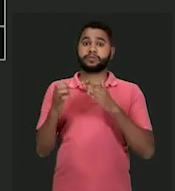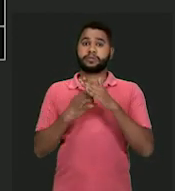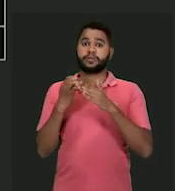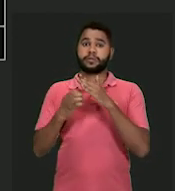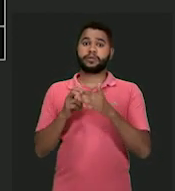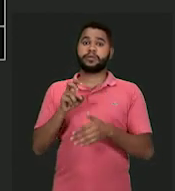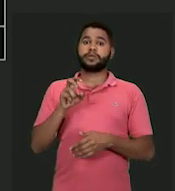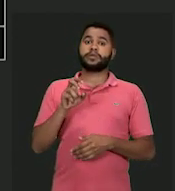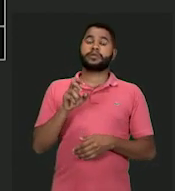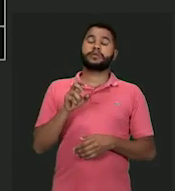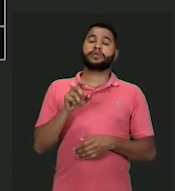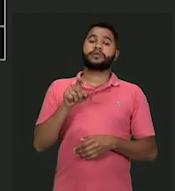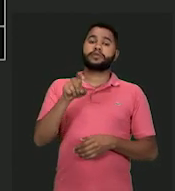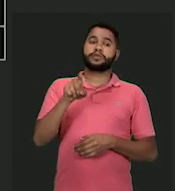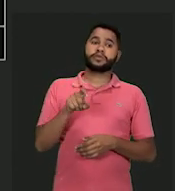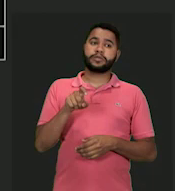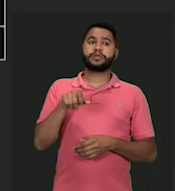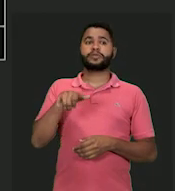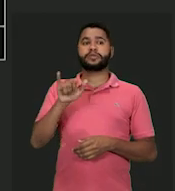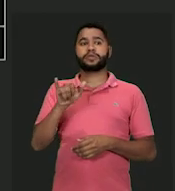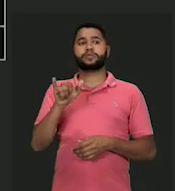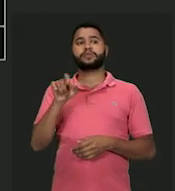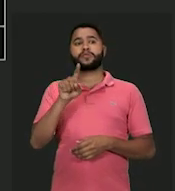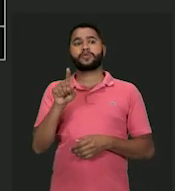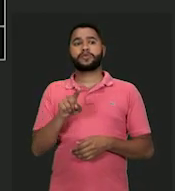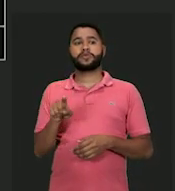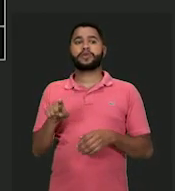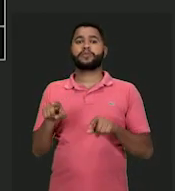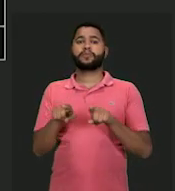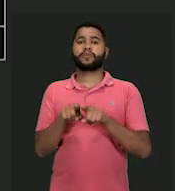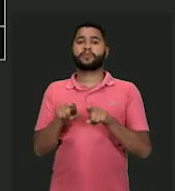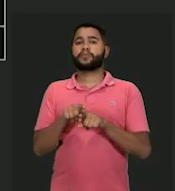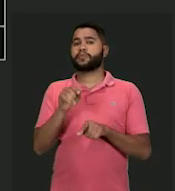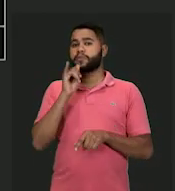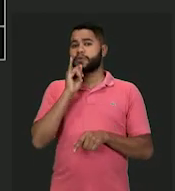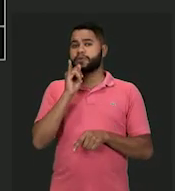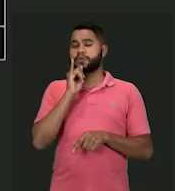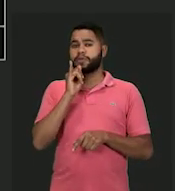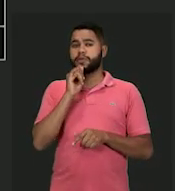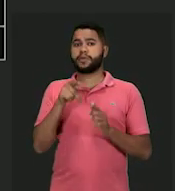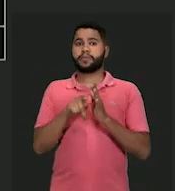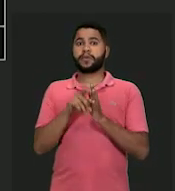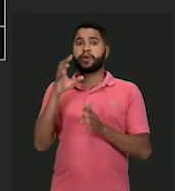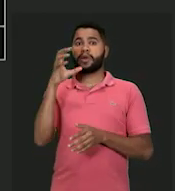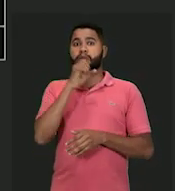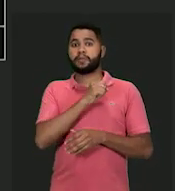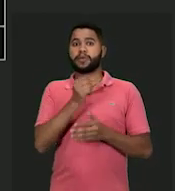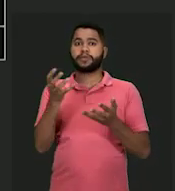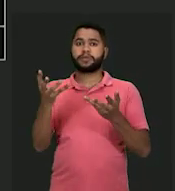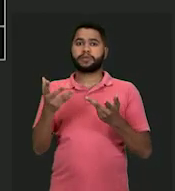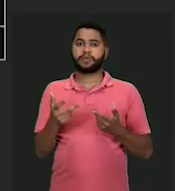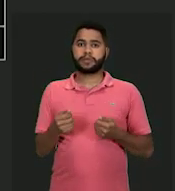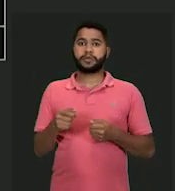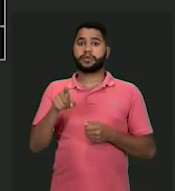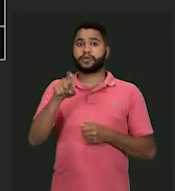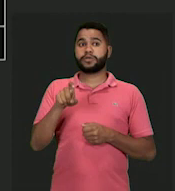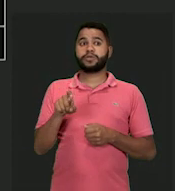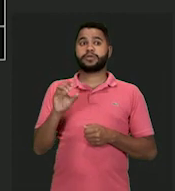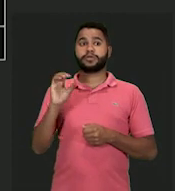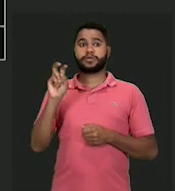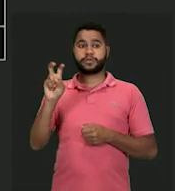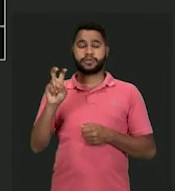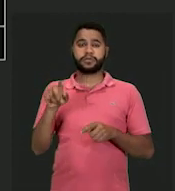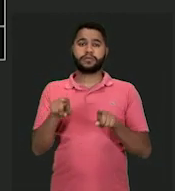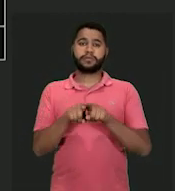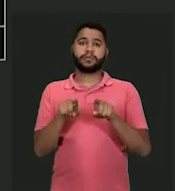X, Y, Z, W, T, com suas respectivas notas. Por exemplo, rapidez no atendimento, X tirou 5,